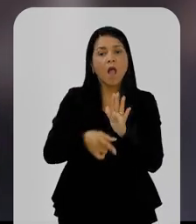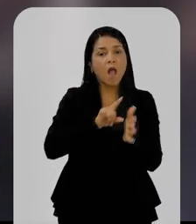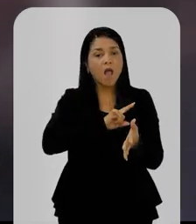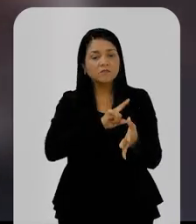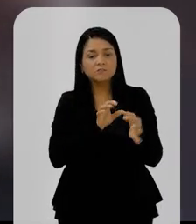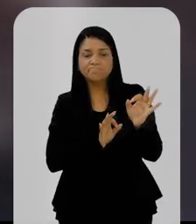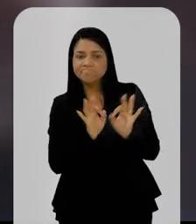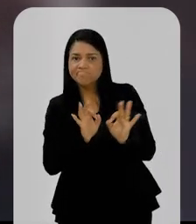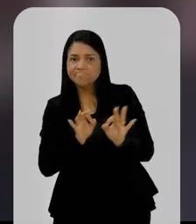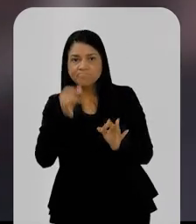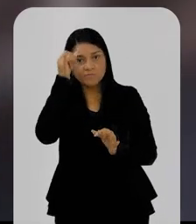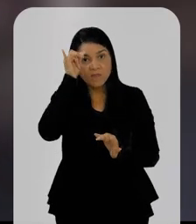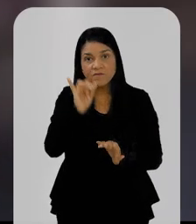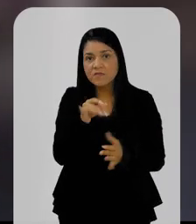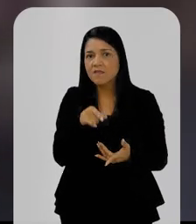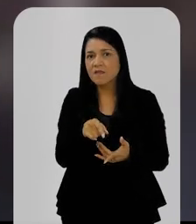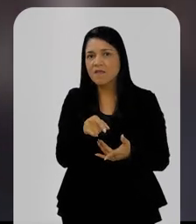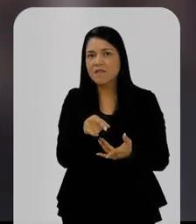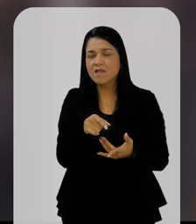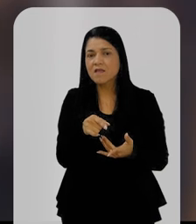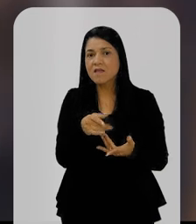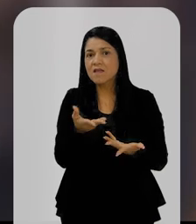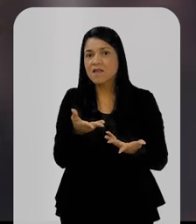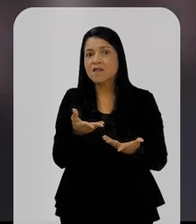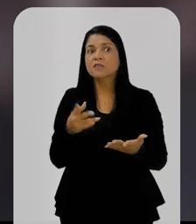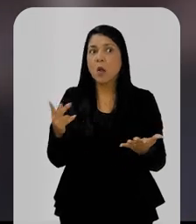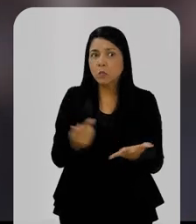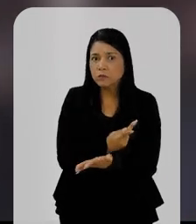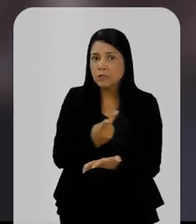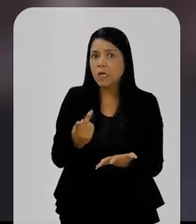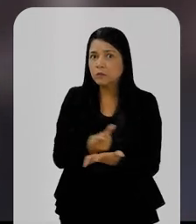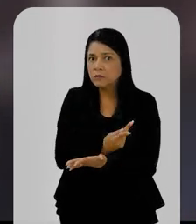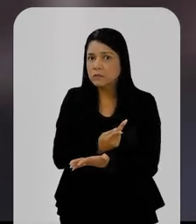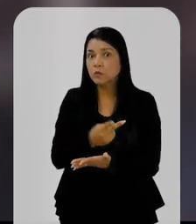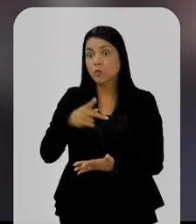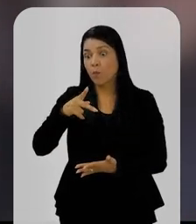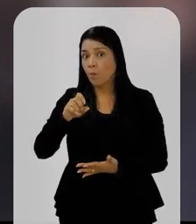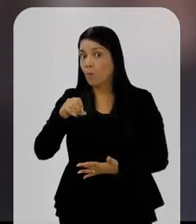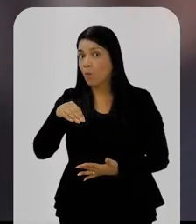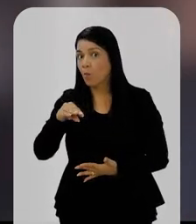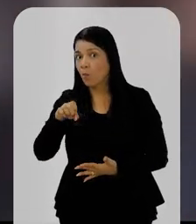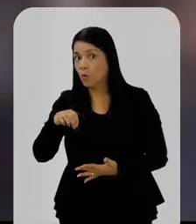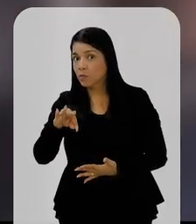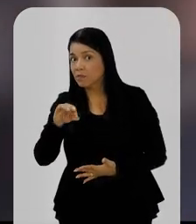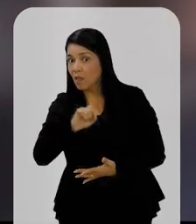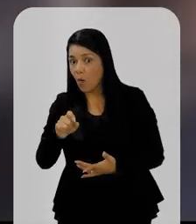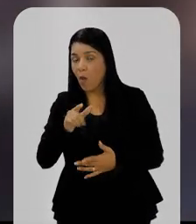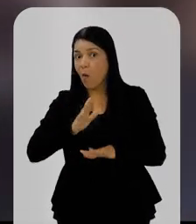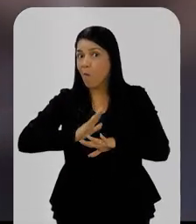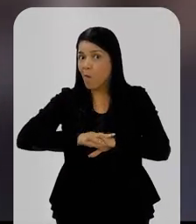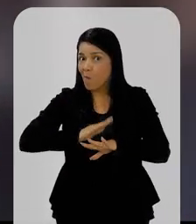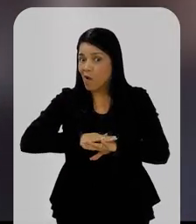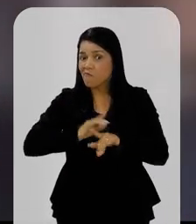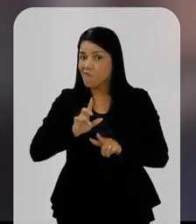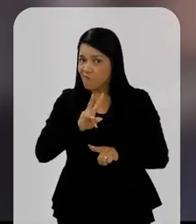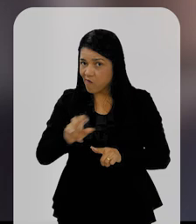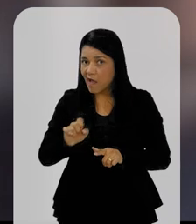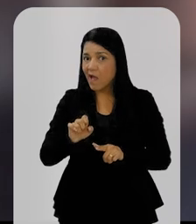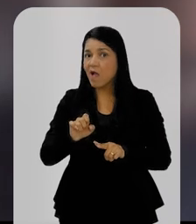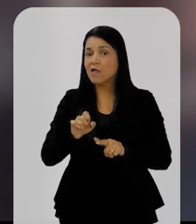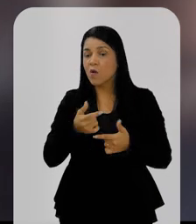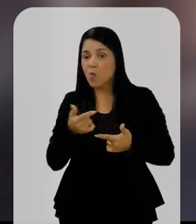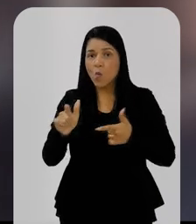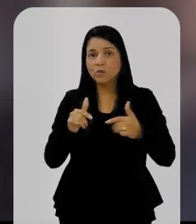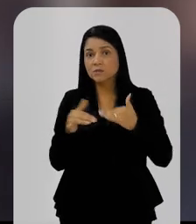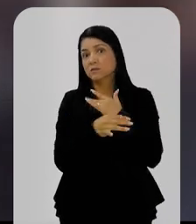essas situações? E olha, que por enquanto a gente vê muito acontecer no Pontal. Mas em algum momento nós vamos começar a ver em